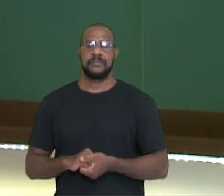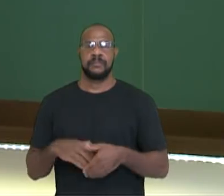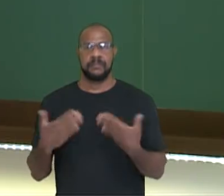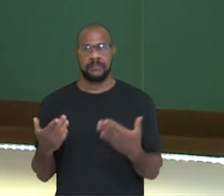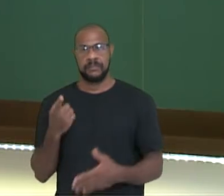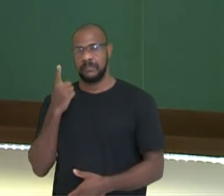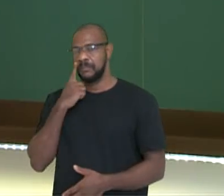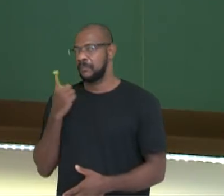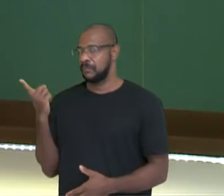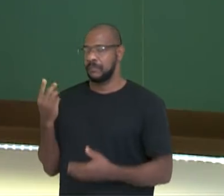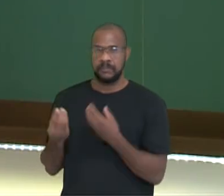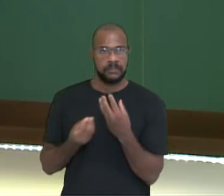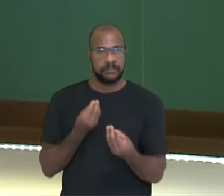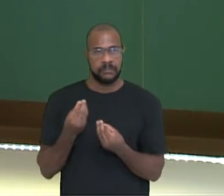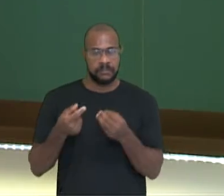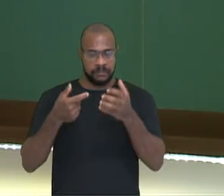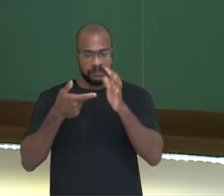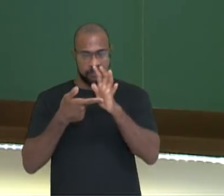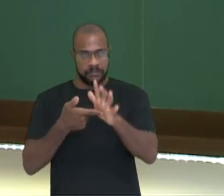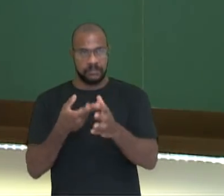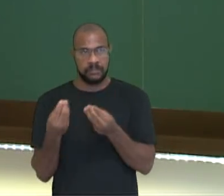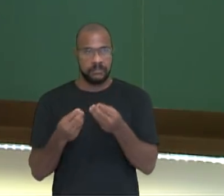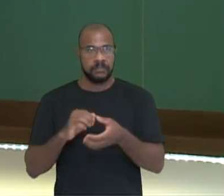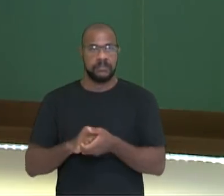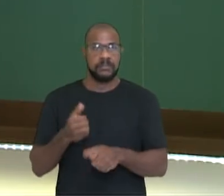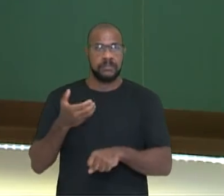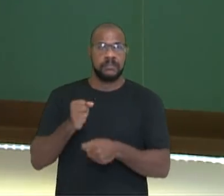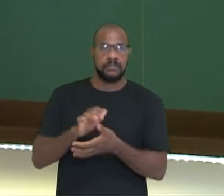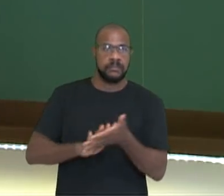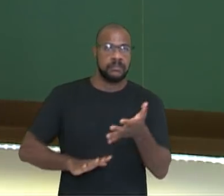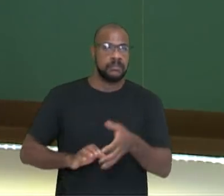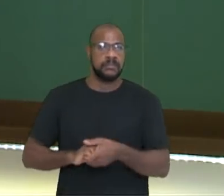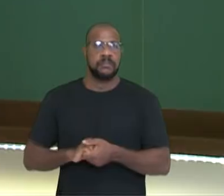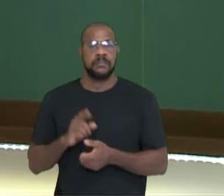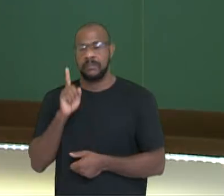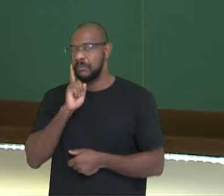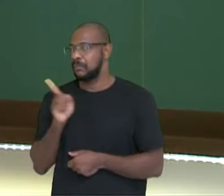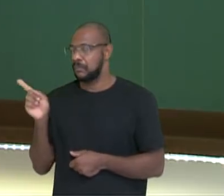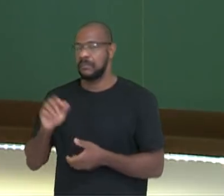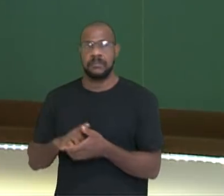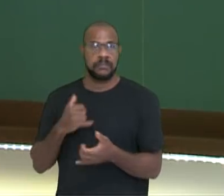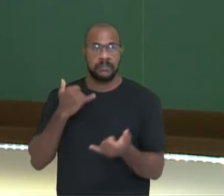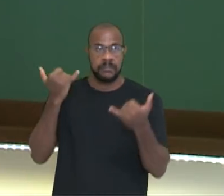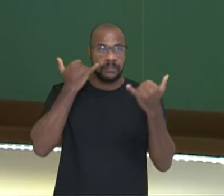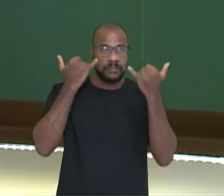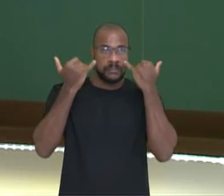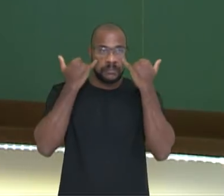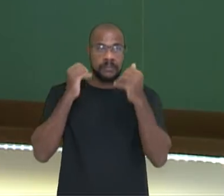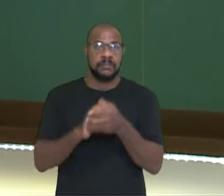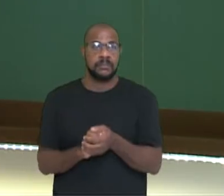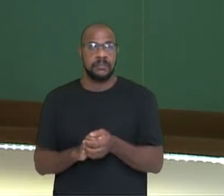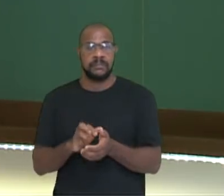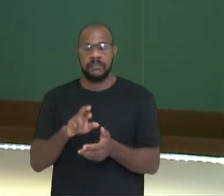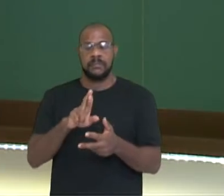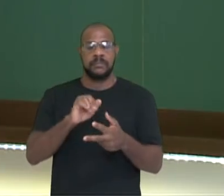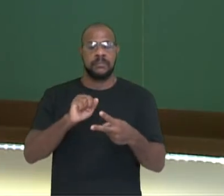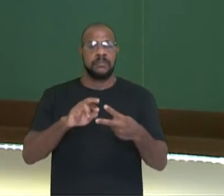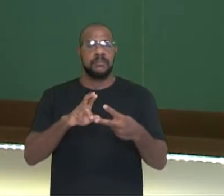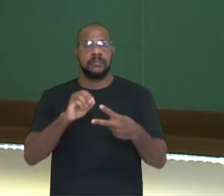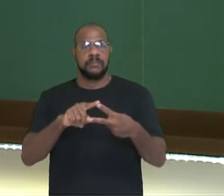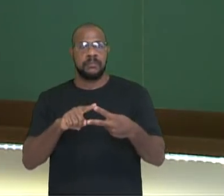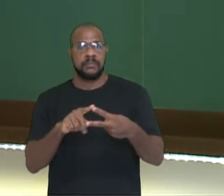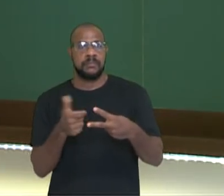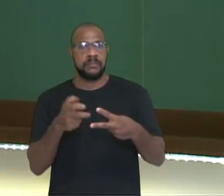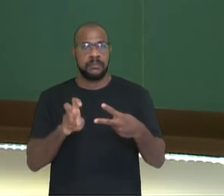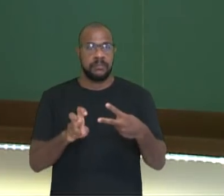Vamos lá então, pessoal, para a resolução de mais um exercício. Então, a primeira coisa eu tenho os dados, que é aquele raio da figura 15